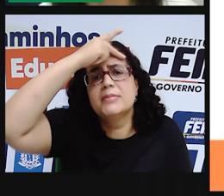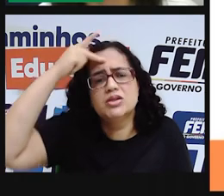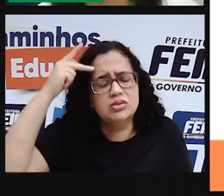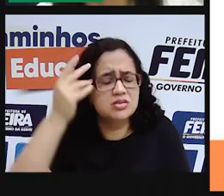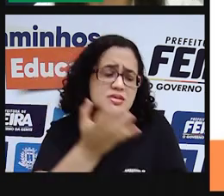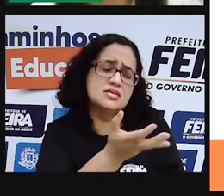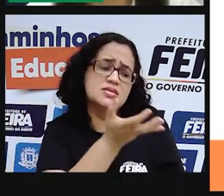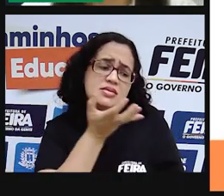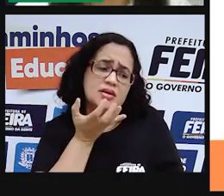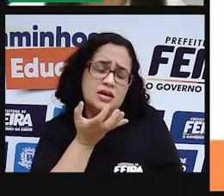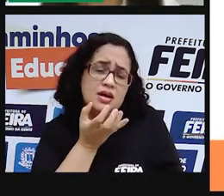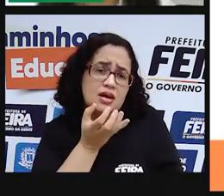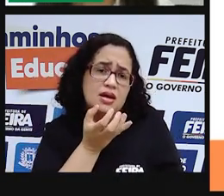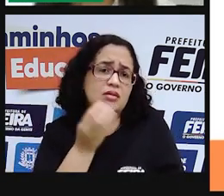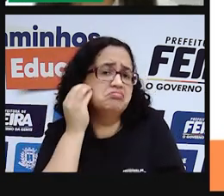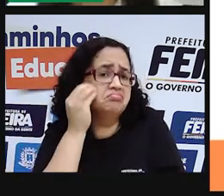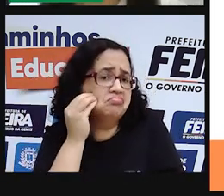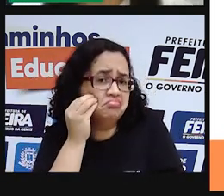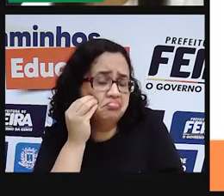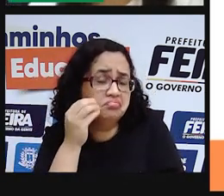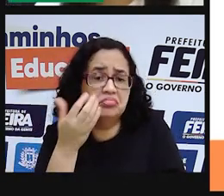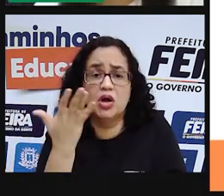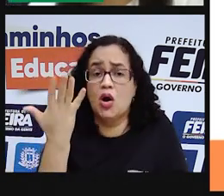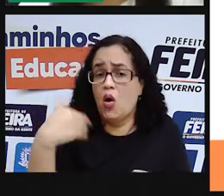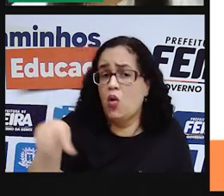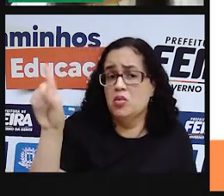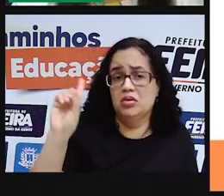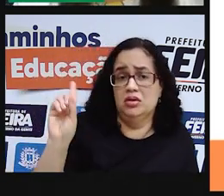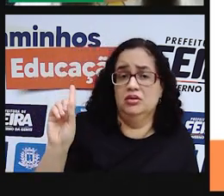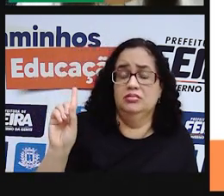decida se ela vai querer experimentar o produto ou